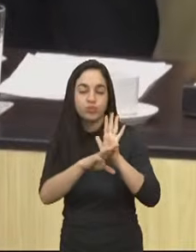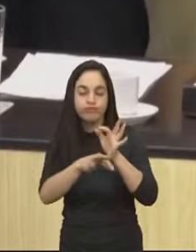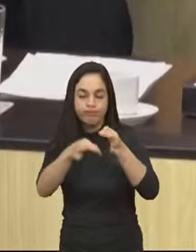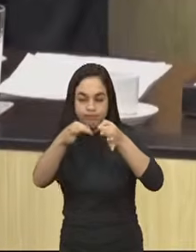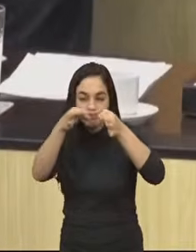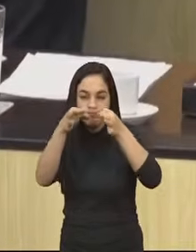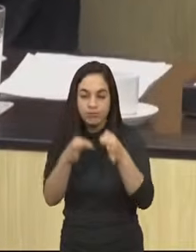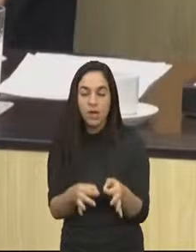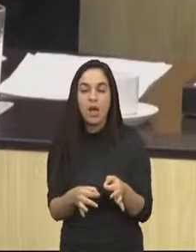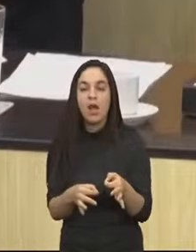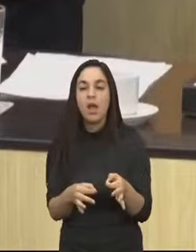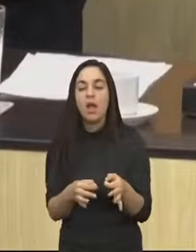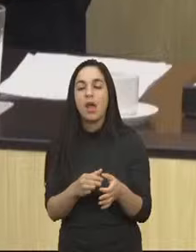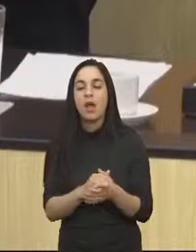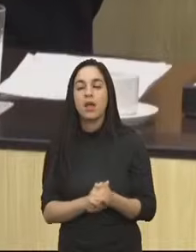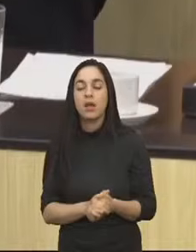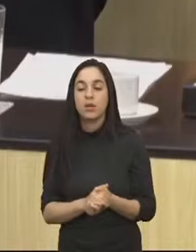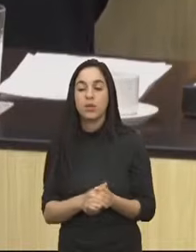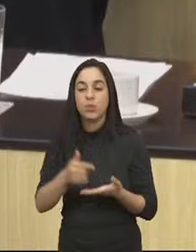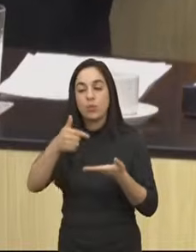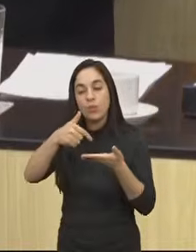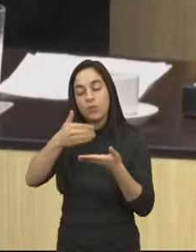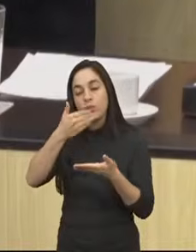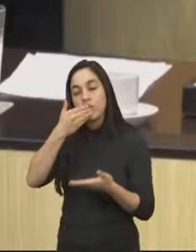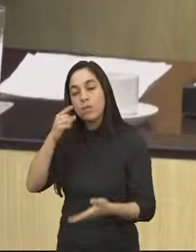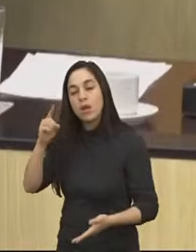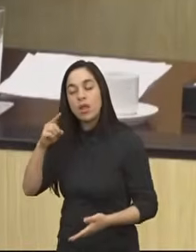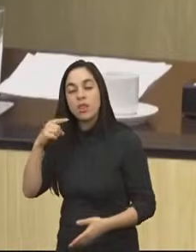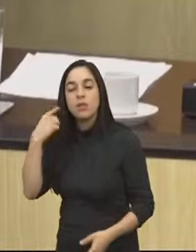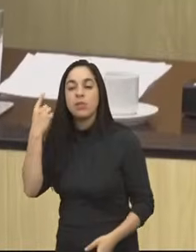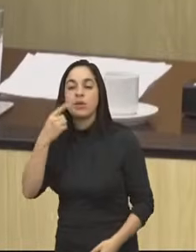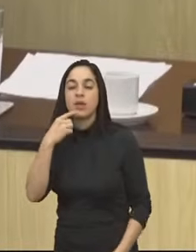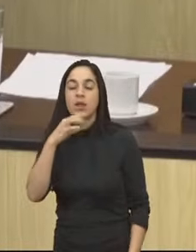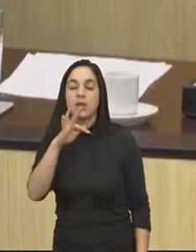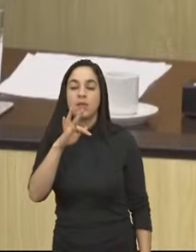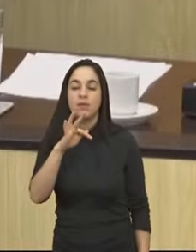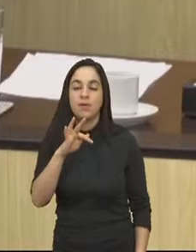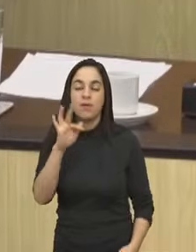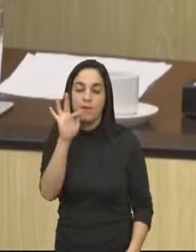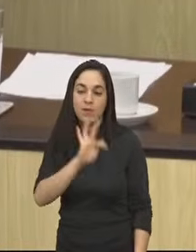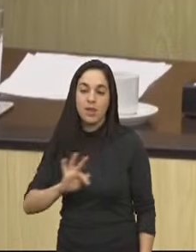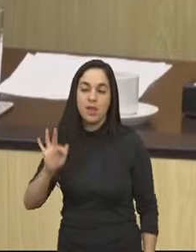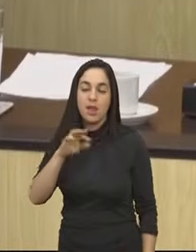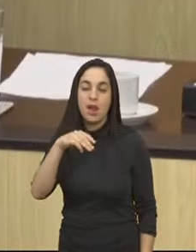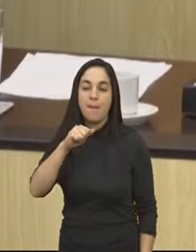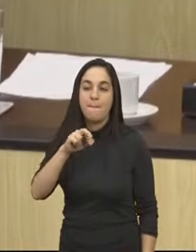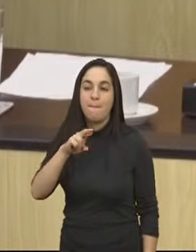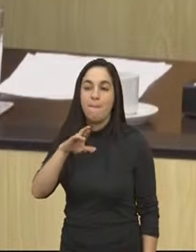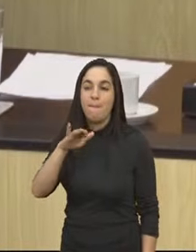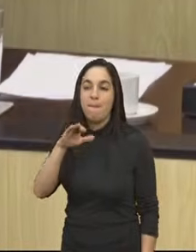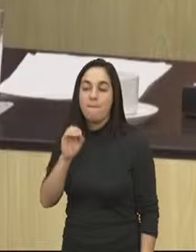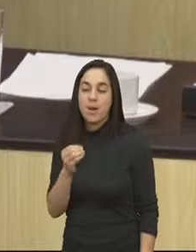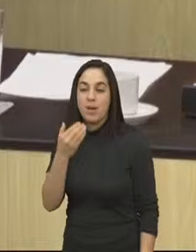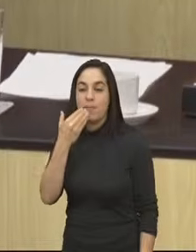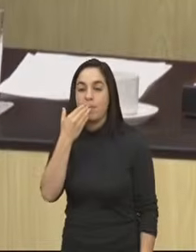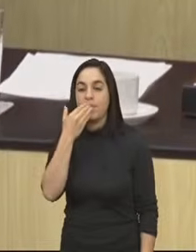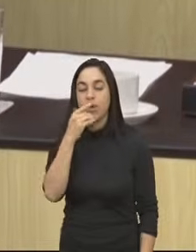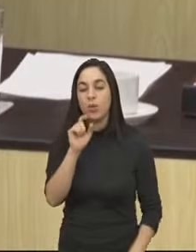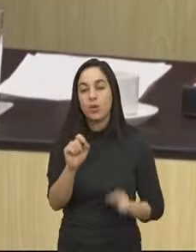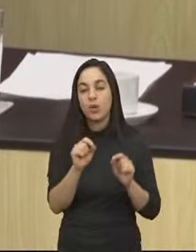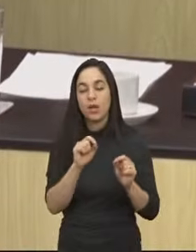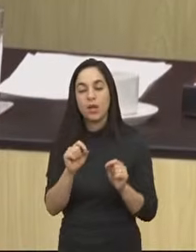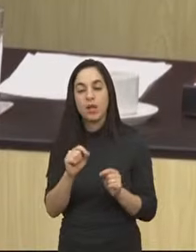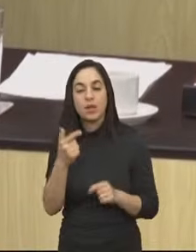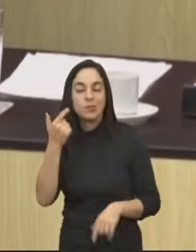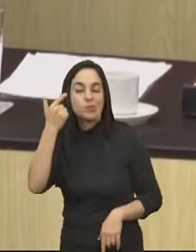seja encaminhado ofício ao deputado federal Márcio Alvino, solicitando auxílio para a aquisição de um veículo para